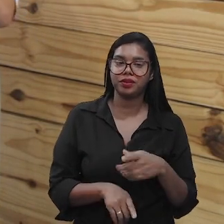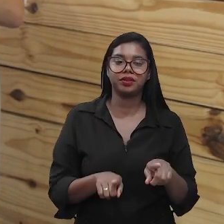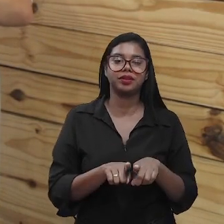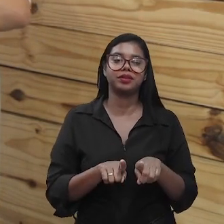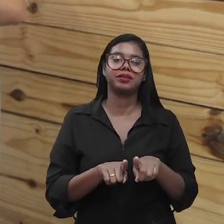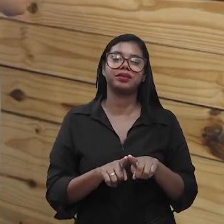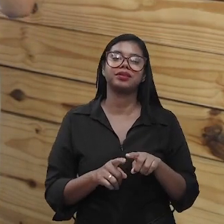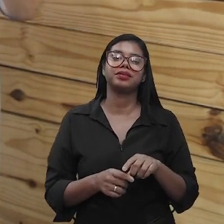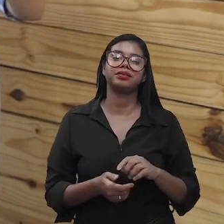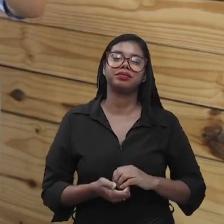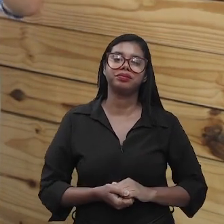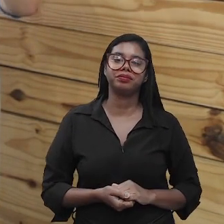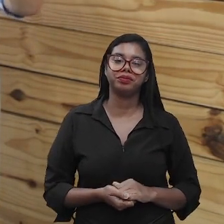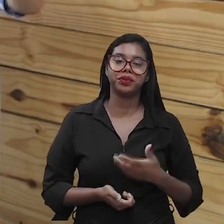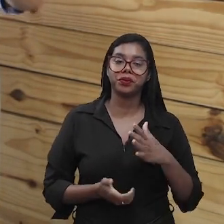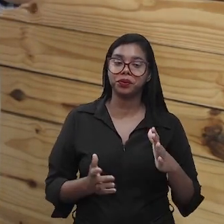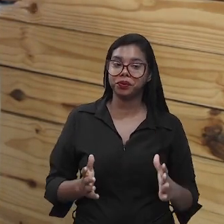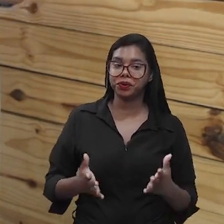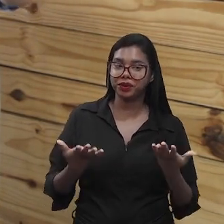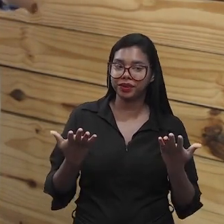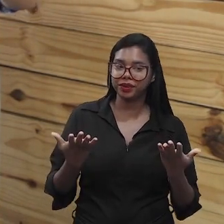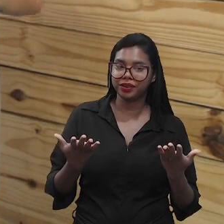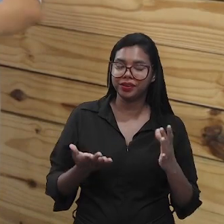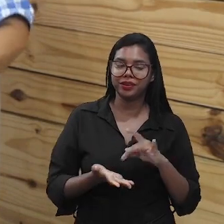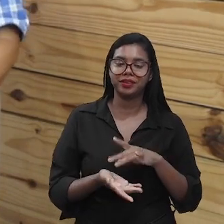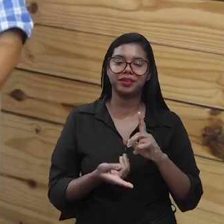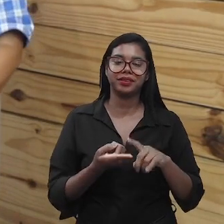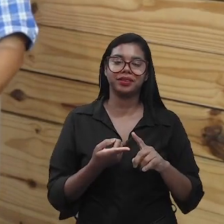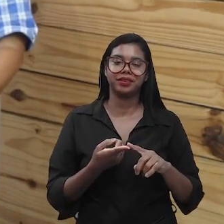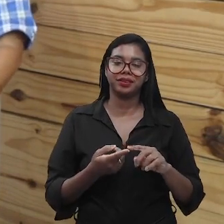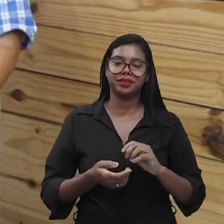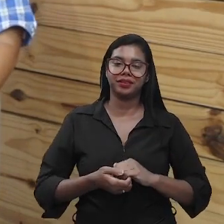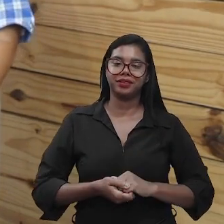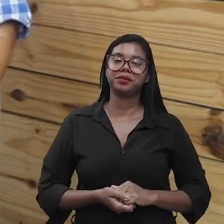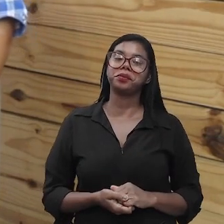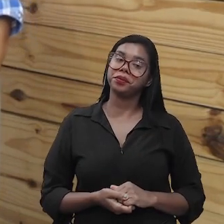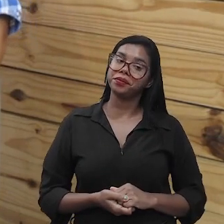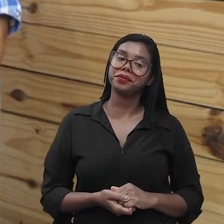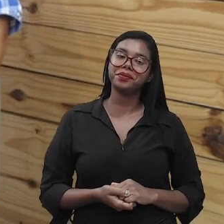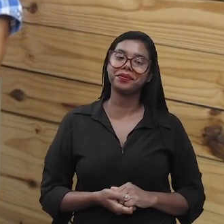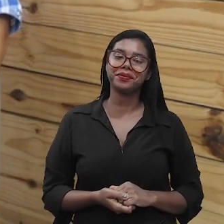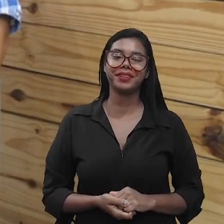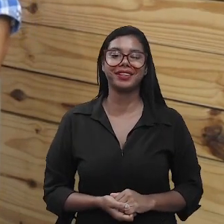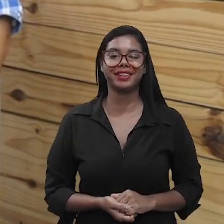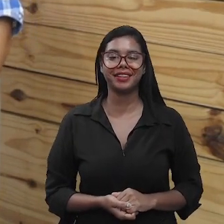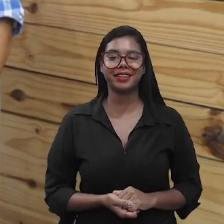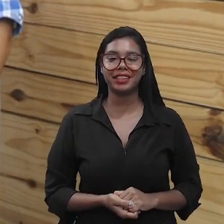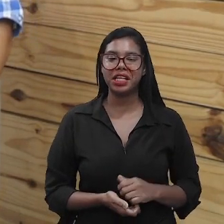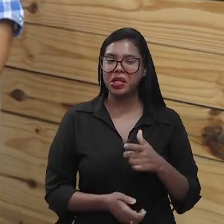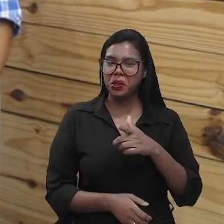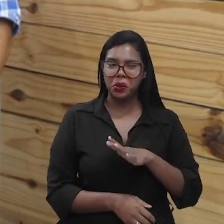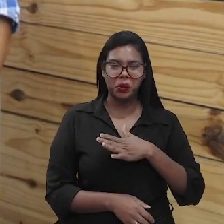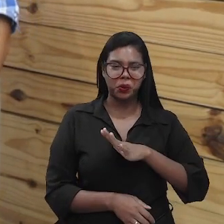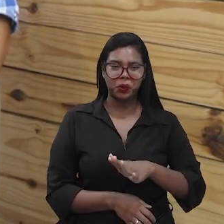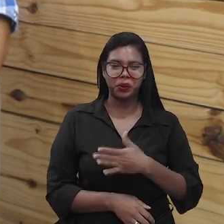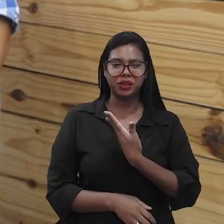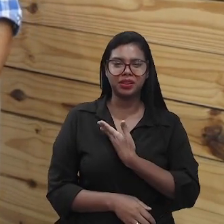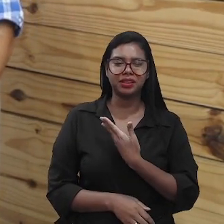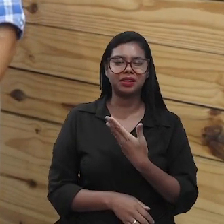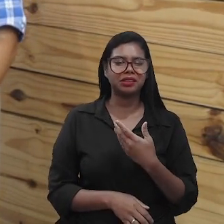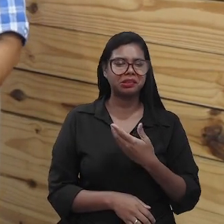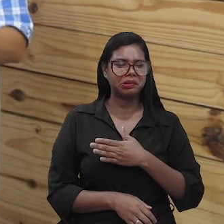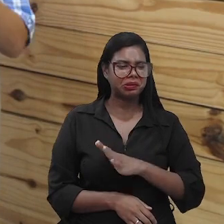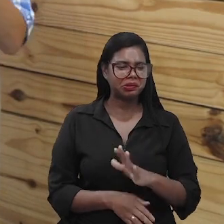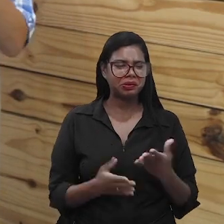de ir para festas. Você escreveu um texto sobre festas, que não gosta de ir para festas. Só tem aquele seu amigo que também não gosta de ir para festa. Por quê? Porque, você, eu quero